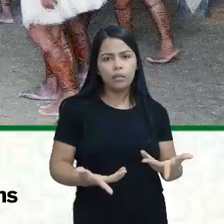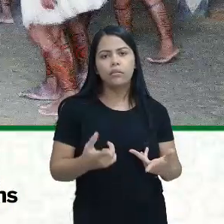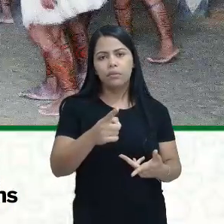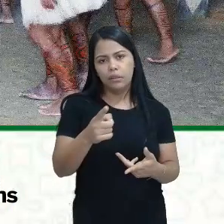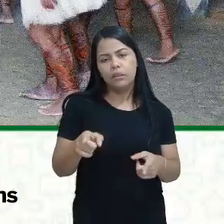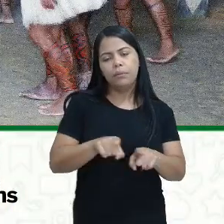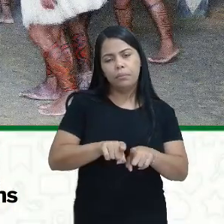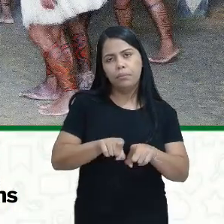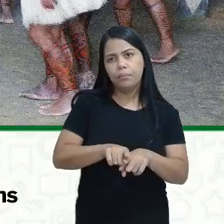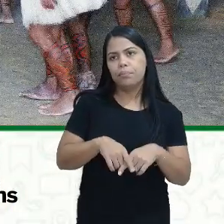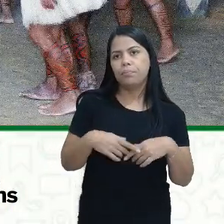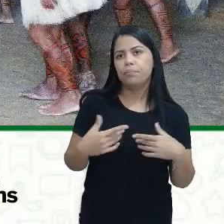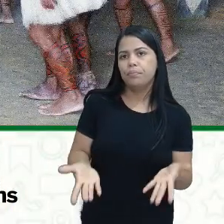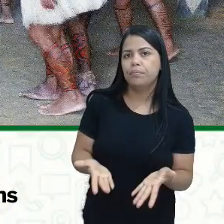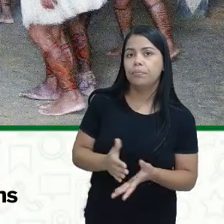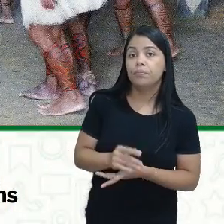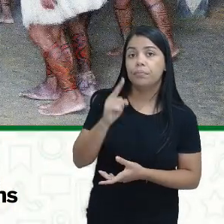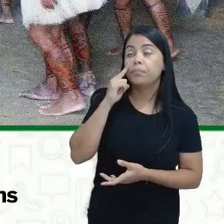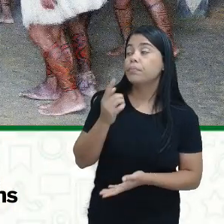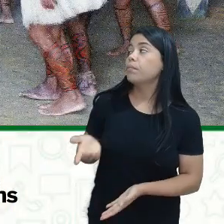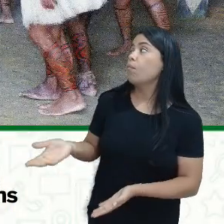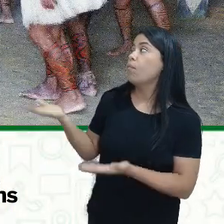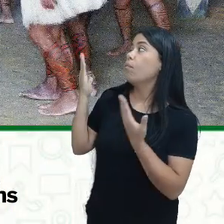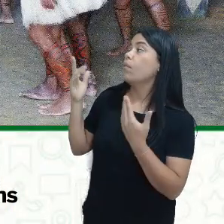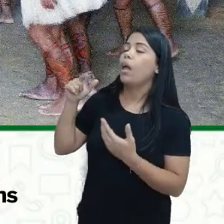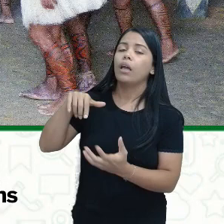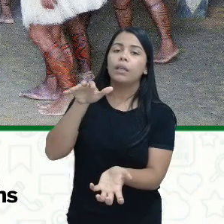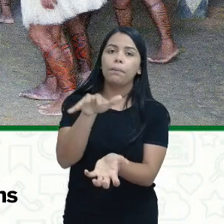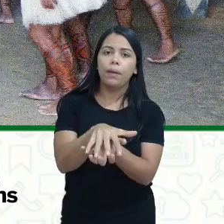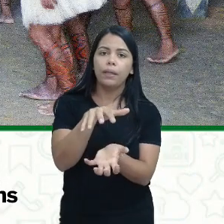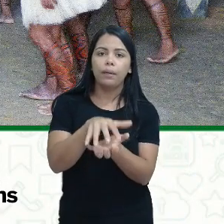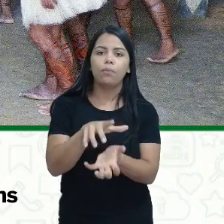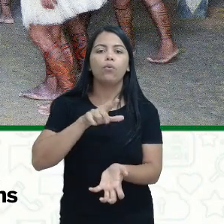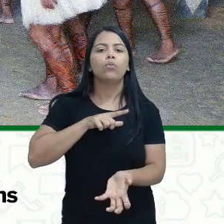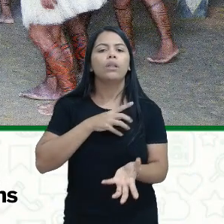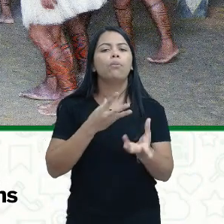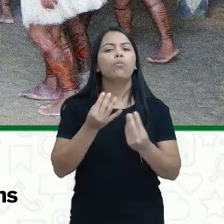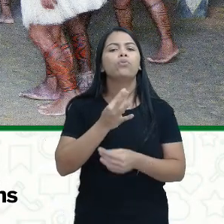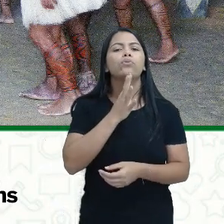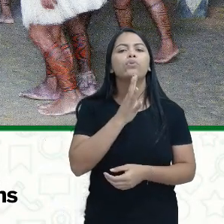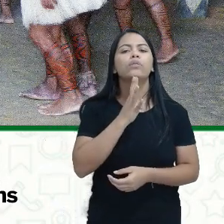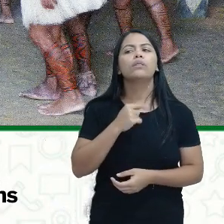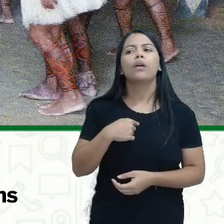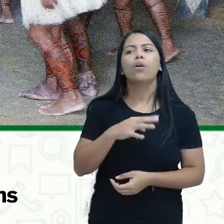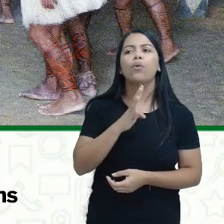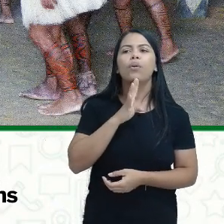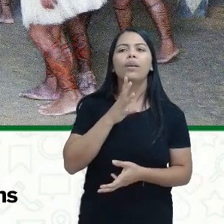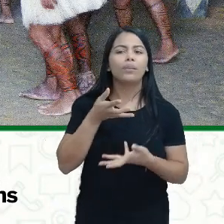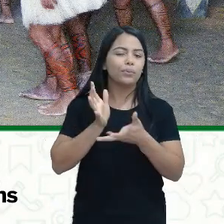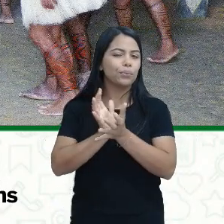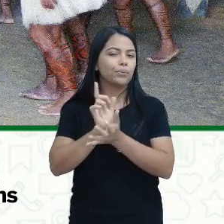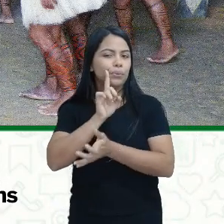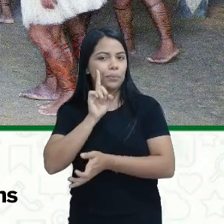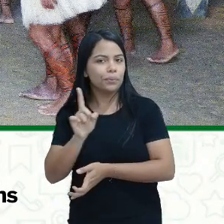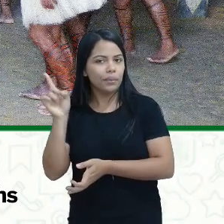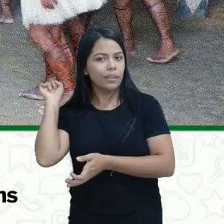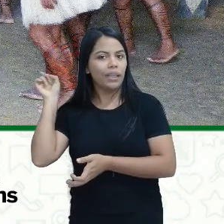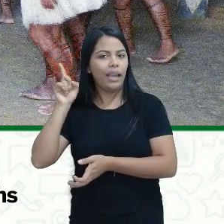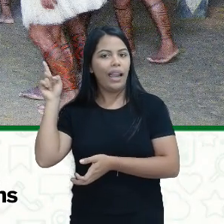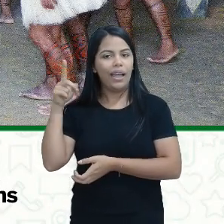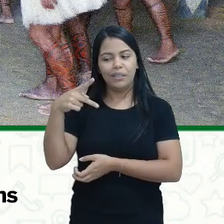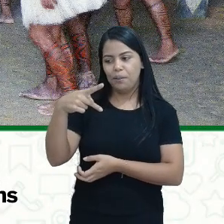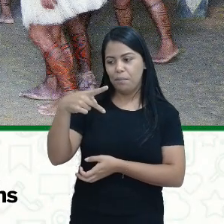temos aí, ó, temos mais conhecidos, né, da minha parte, pelo menos mais, eu conheço um pessoal aí que é lá de